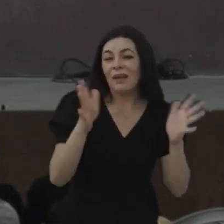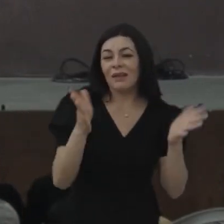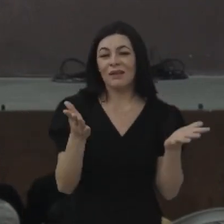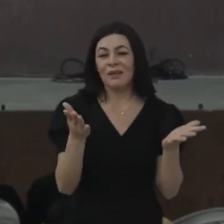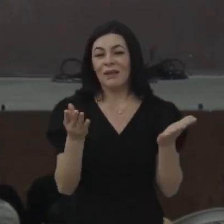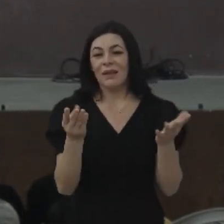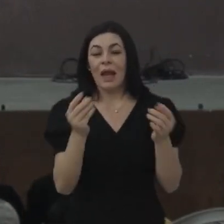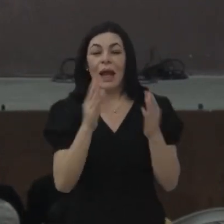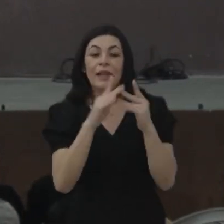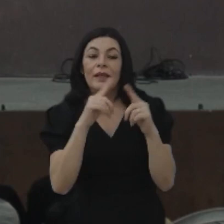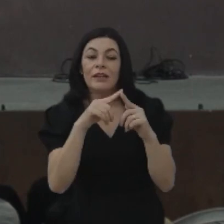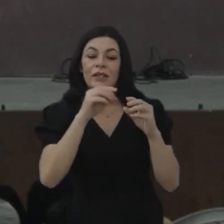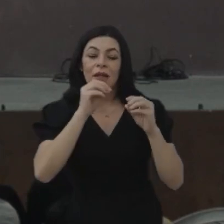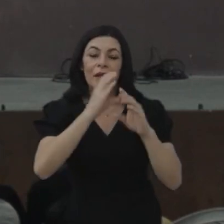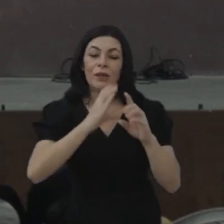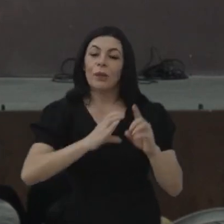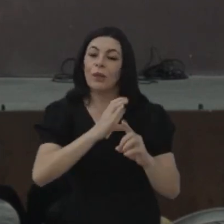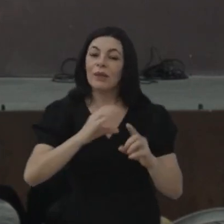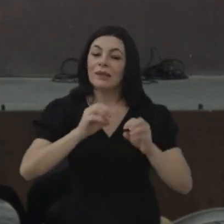que a Igreja Católica ensina.